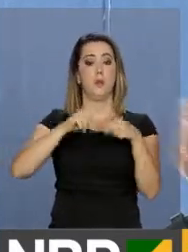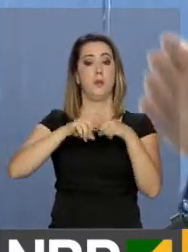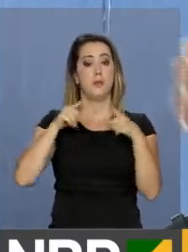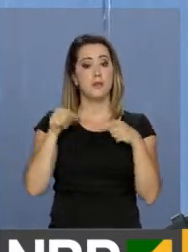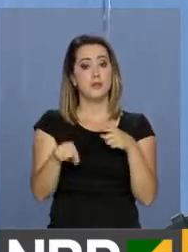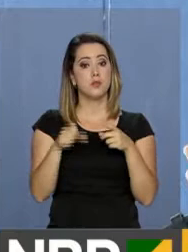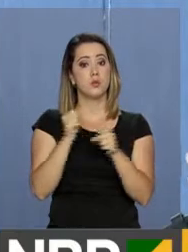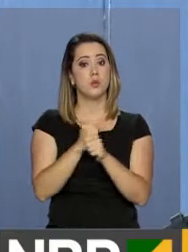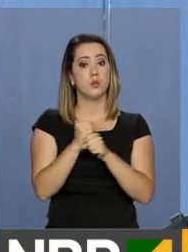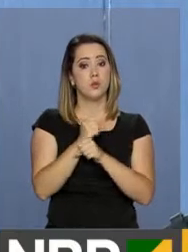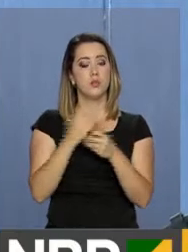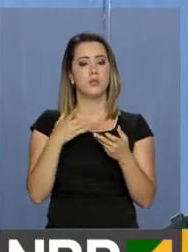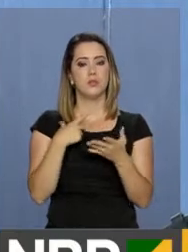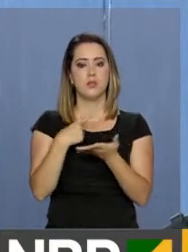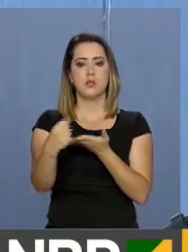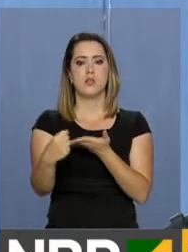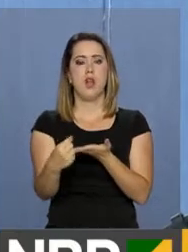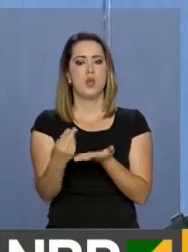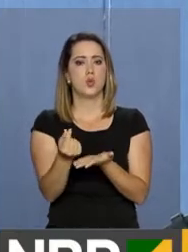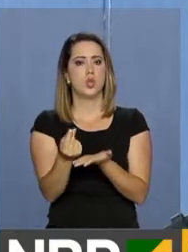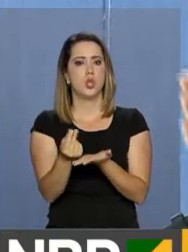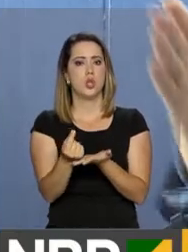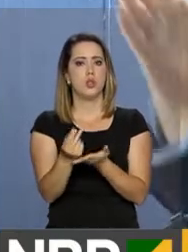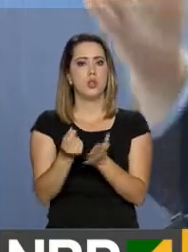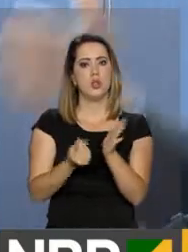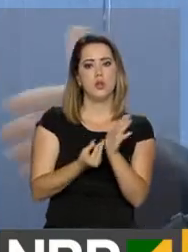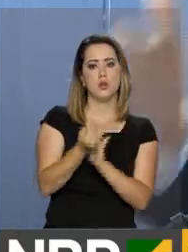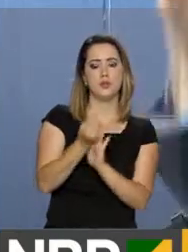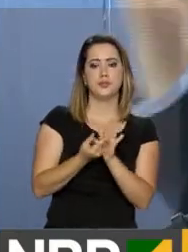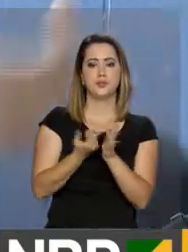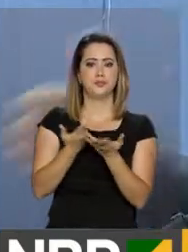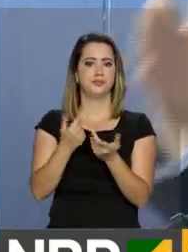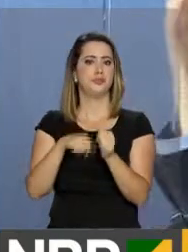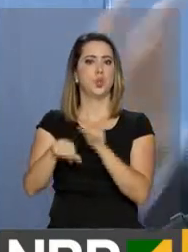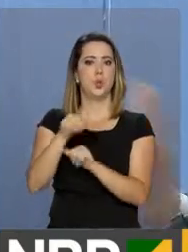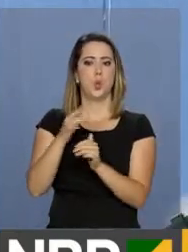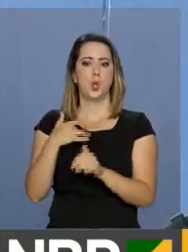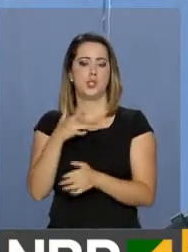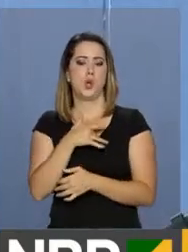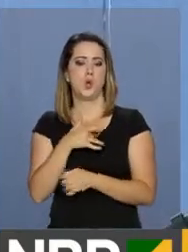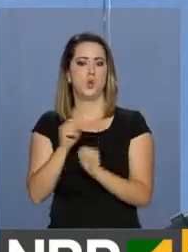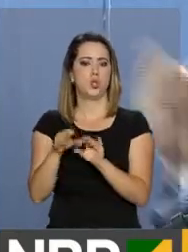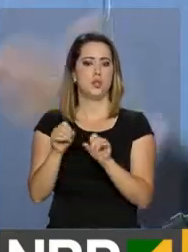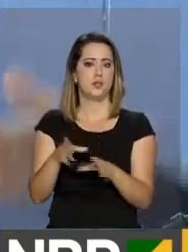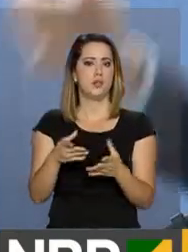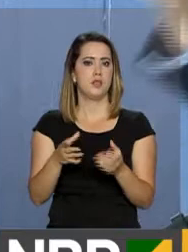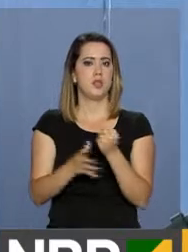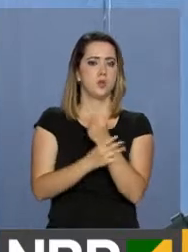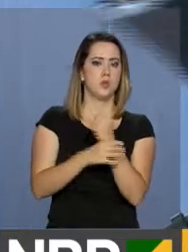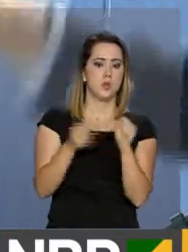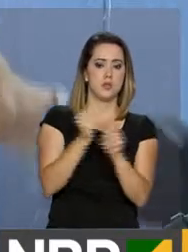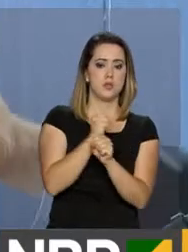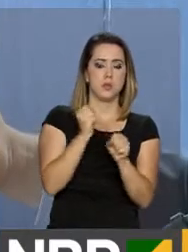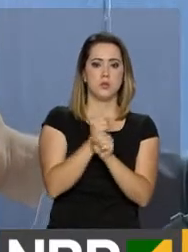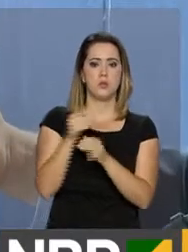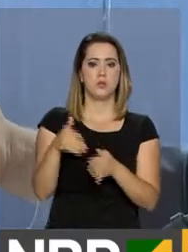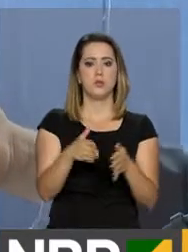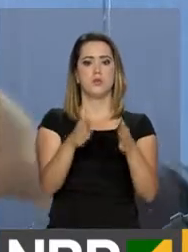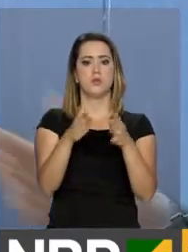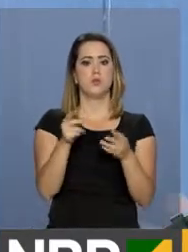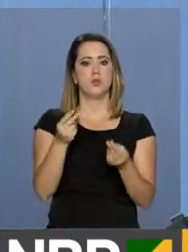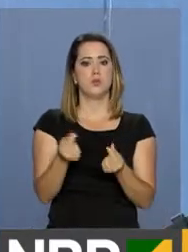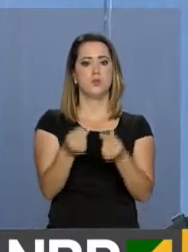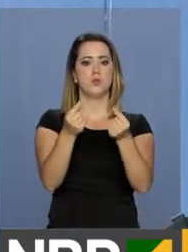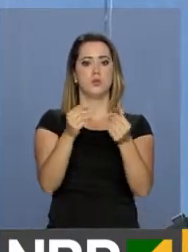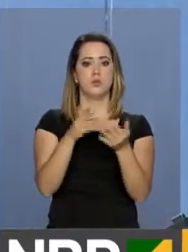todo ano sai do orçamento, em vez de ir para a saúde, para a educação, para a segurança, para a infraestrutura, para a estrada,